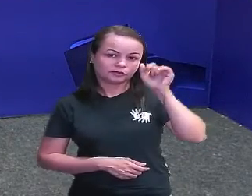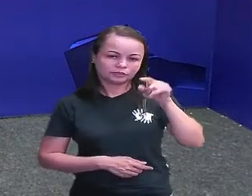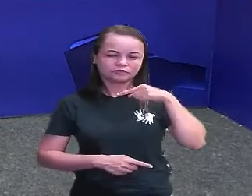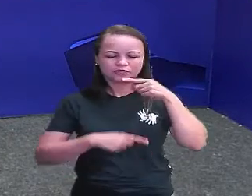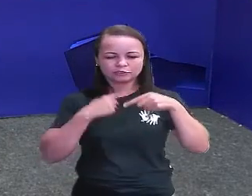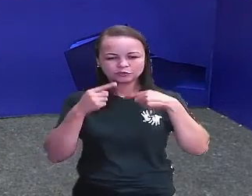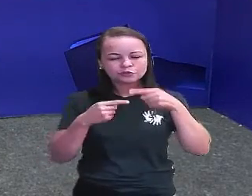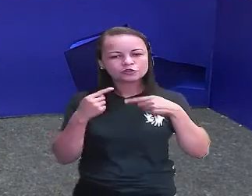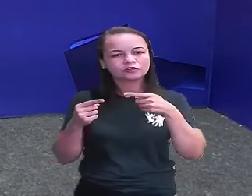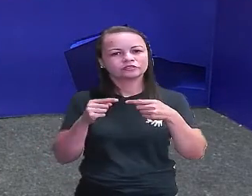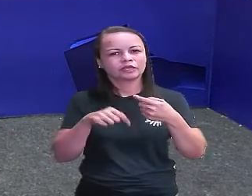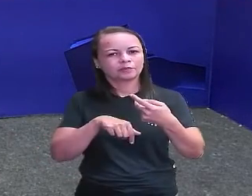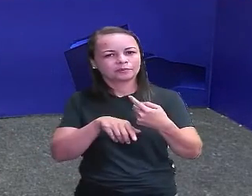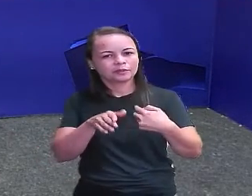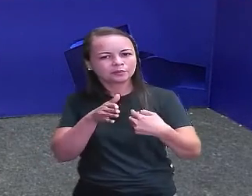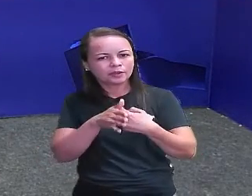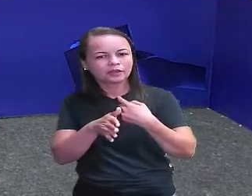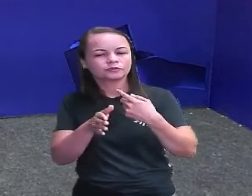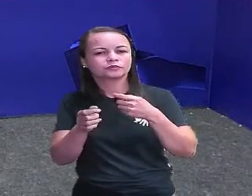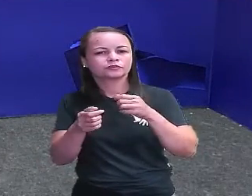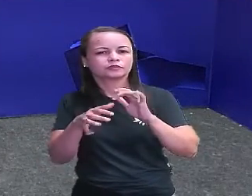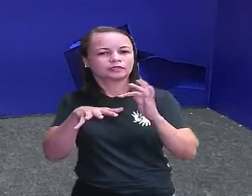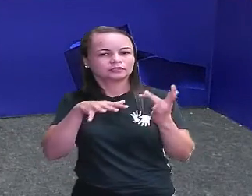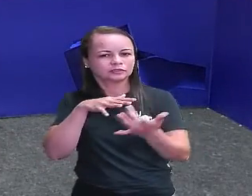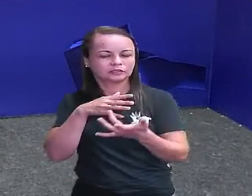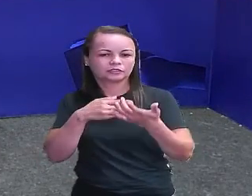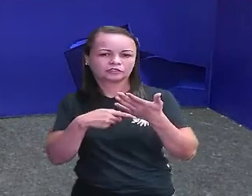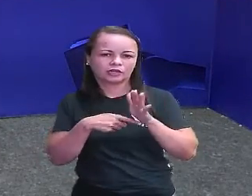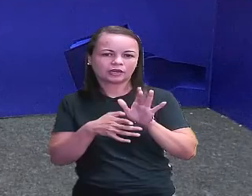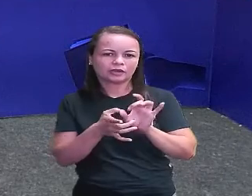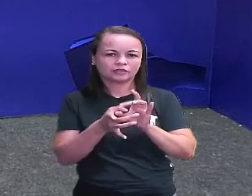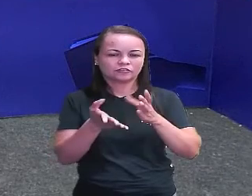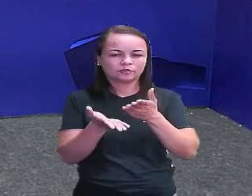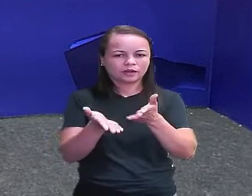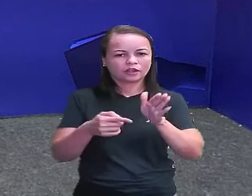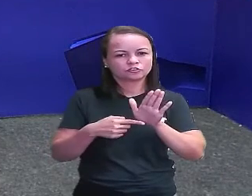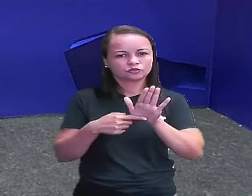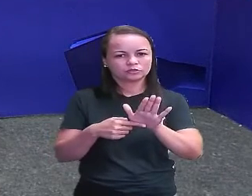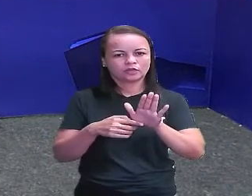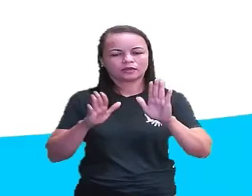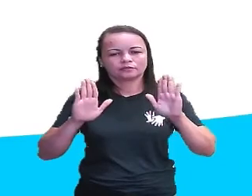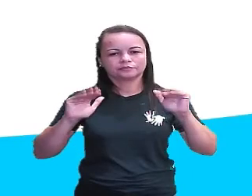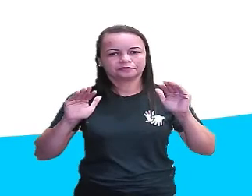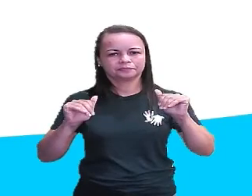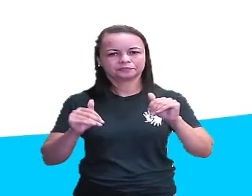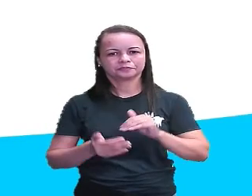podem me procurar nas redes sociais que eu estou disponível para ajudar vocês. Até a próxima aula!